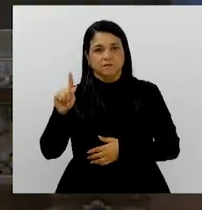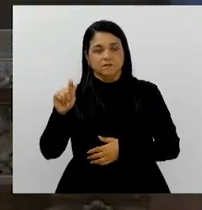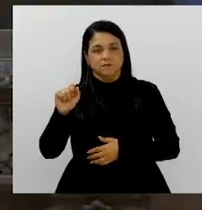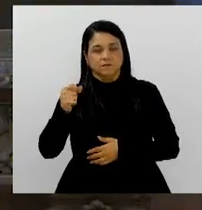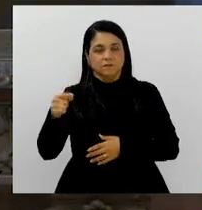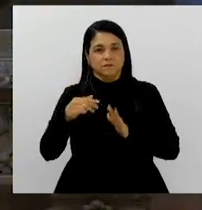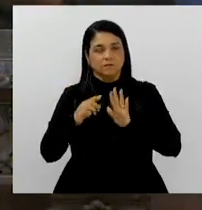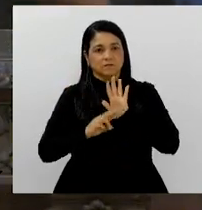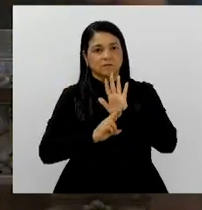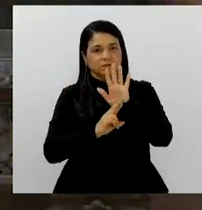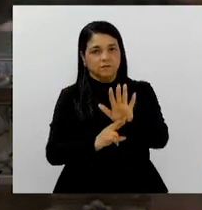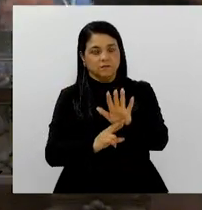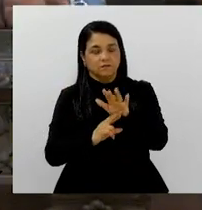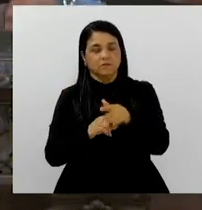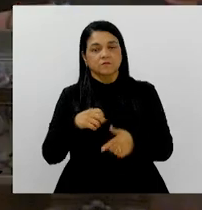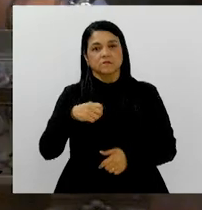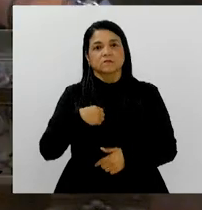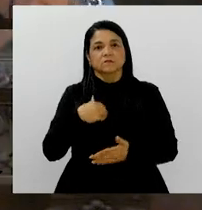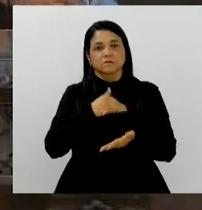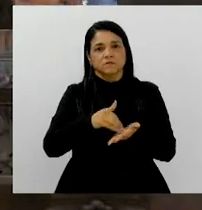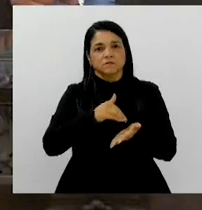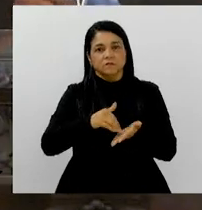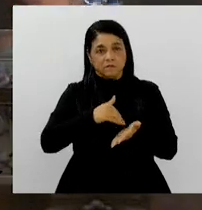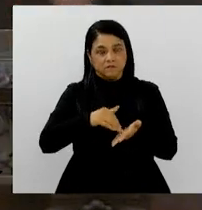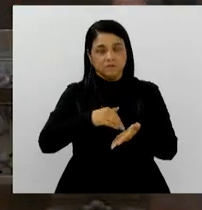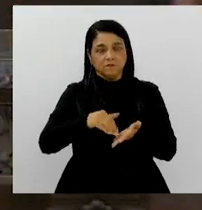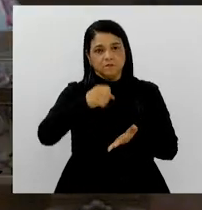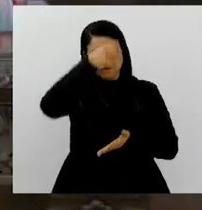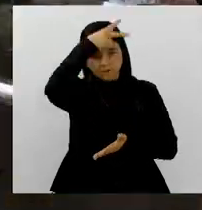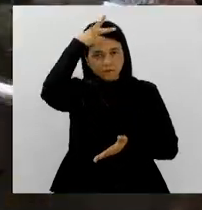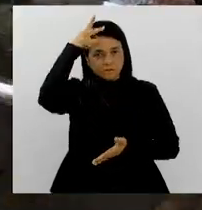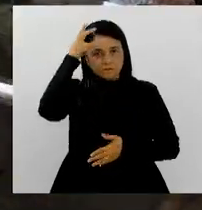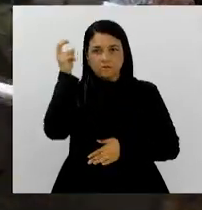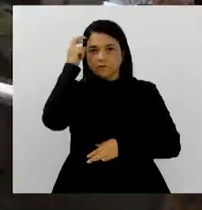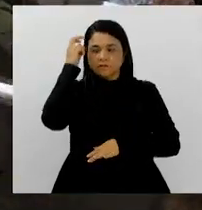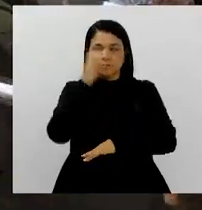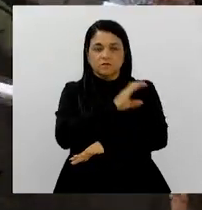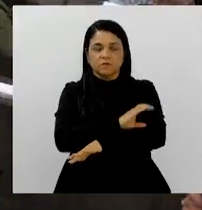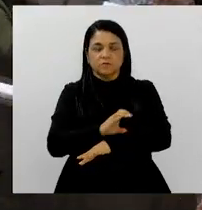secretário municipal de cultura da cidade do Rio de Janeiro.